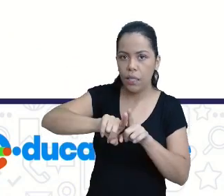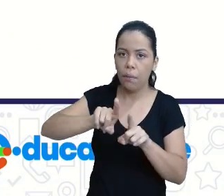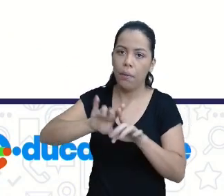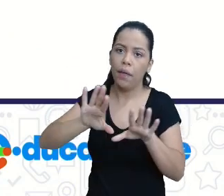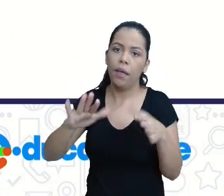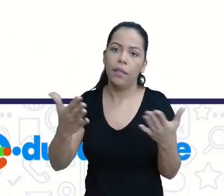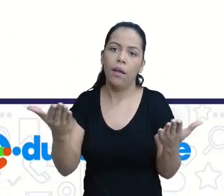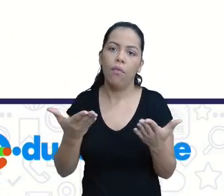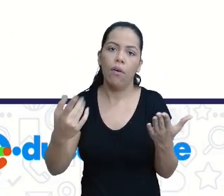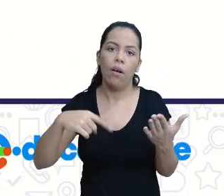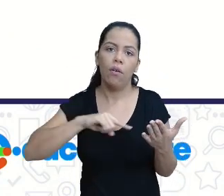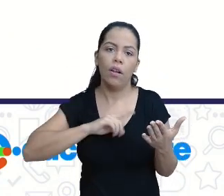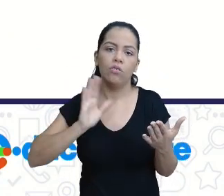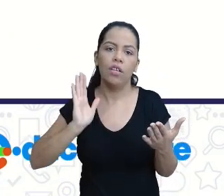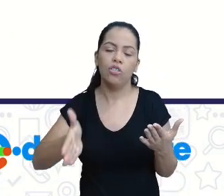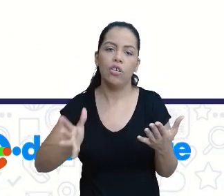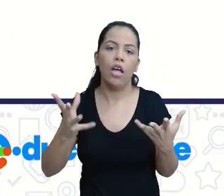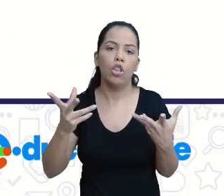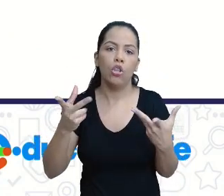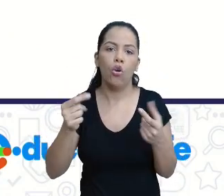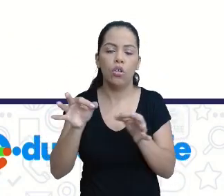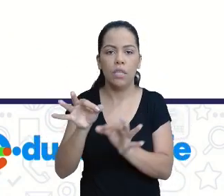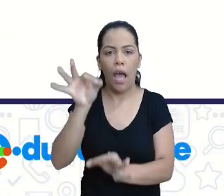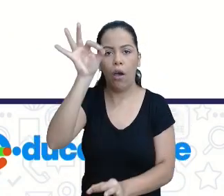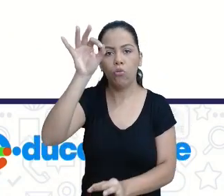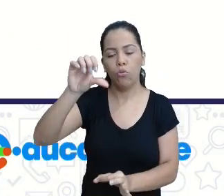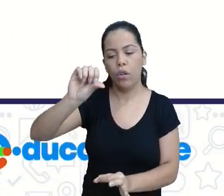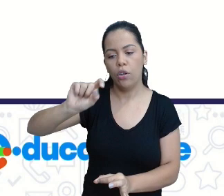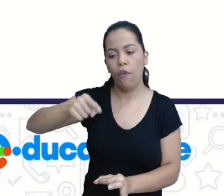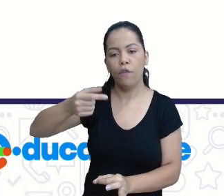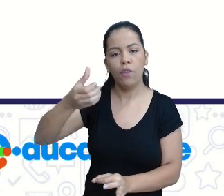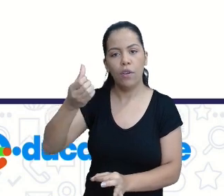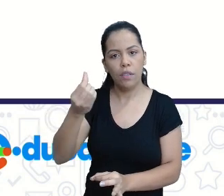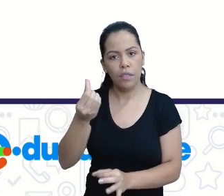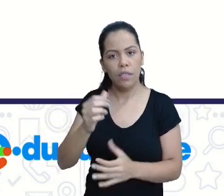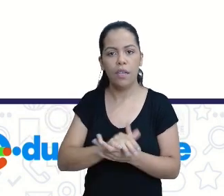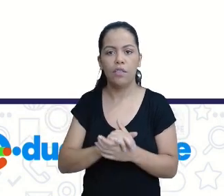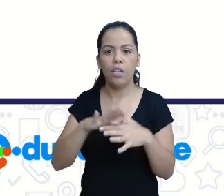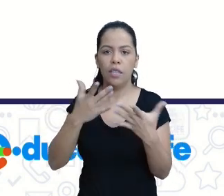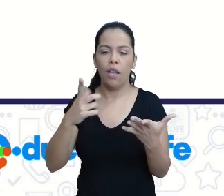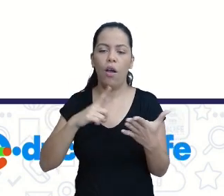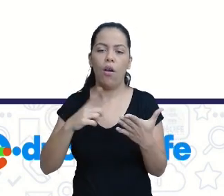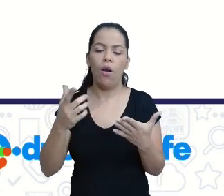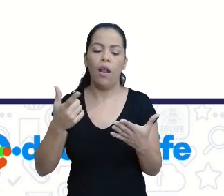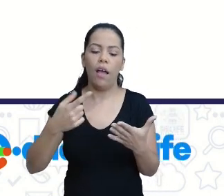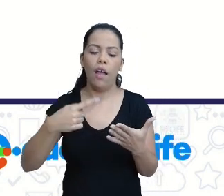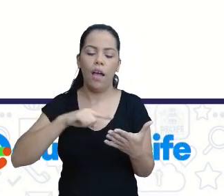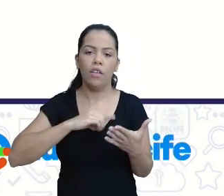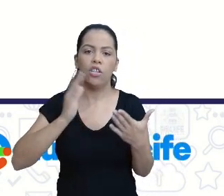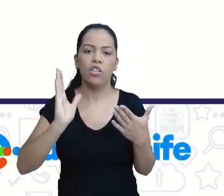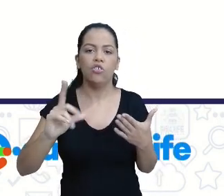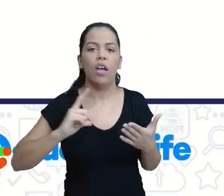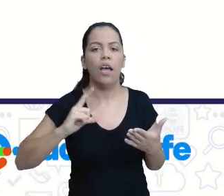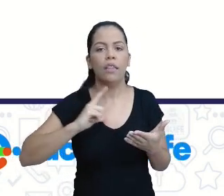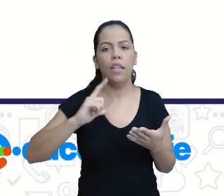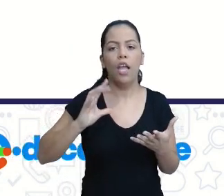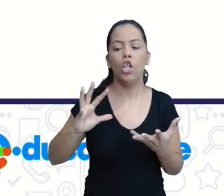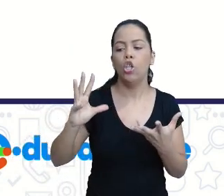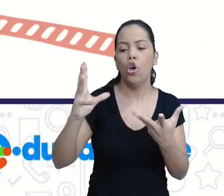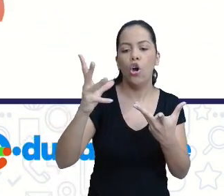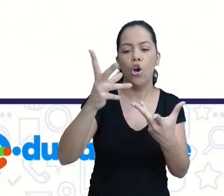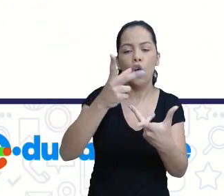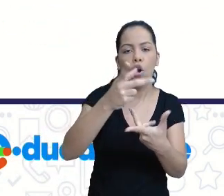medidas do triângulo retângulo, tá certo? Todos os elementos que constituem esse triângulo retângulo aí.